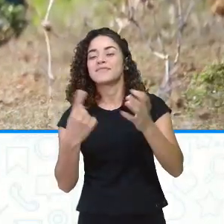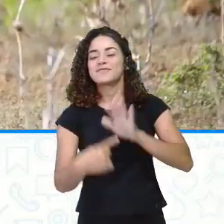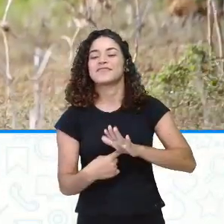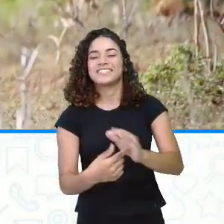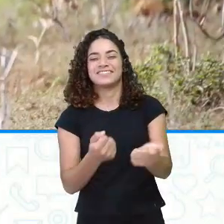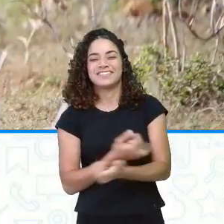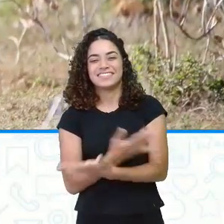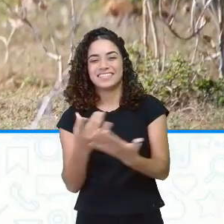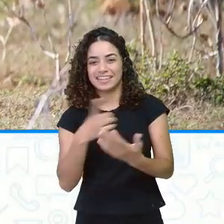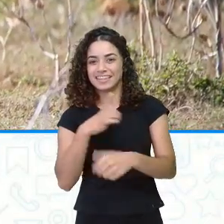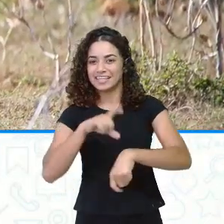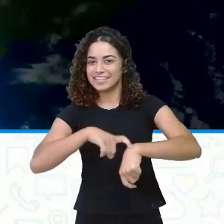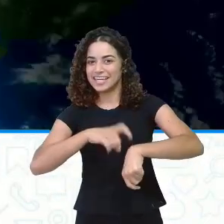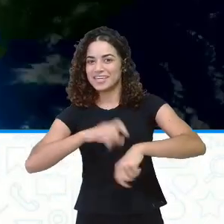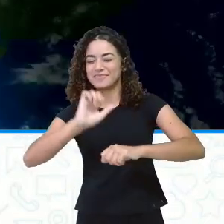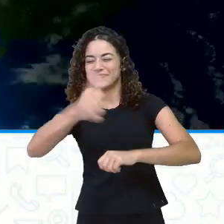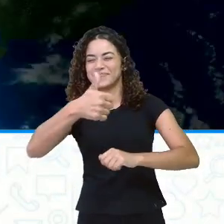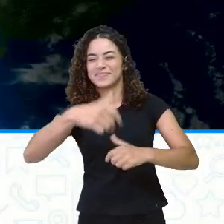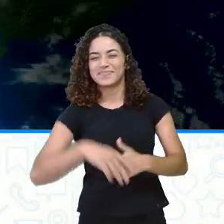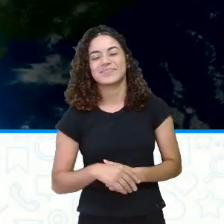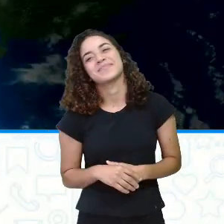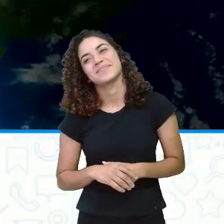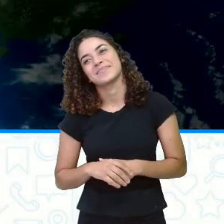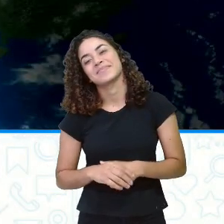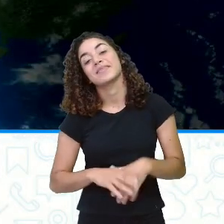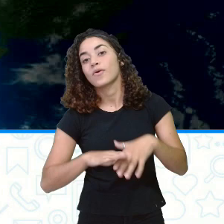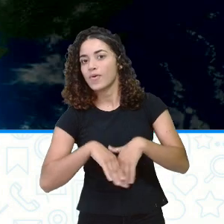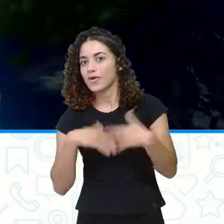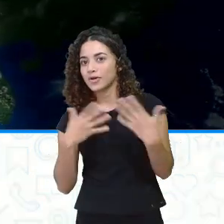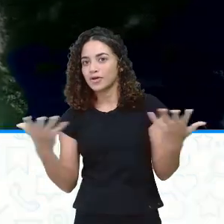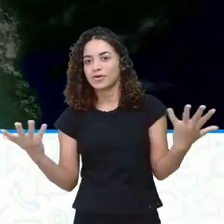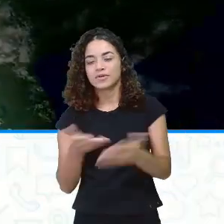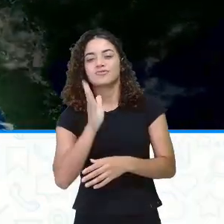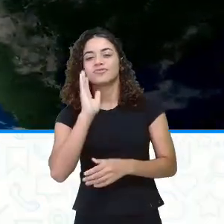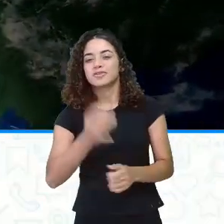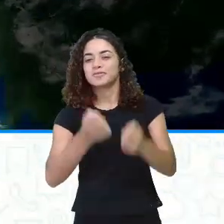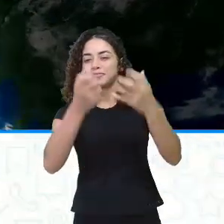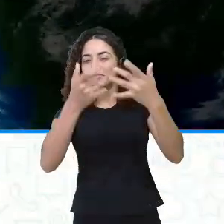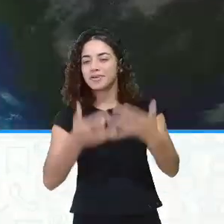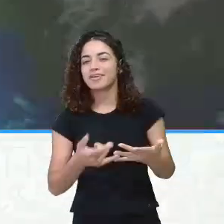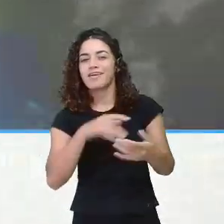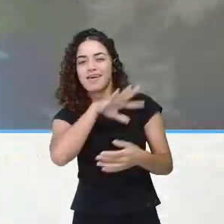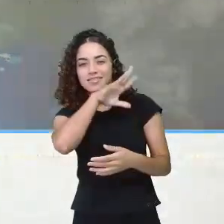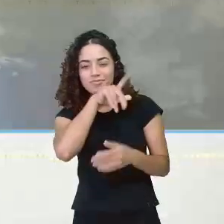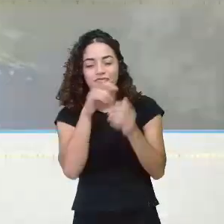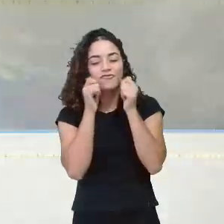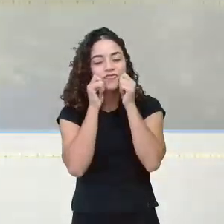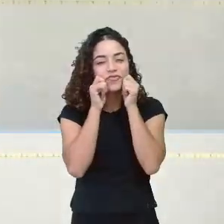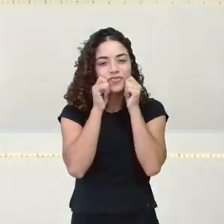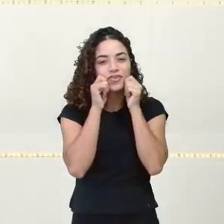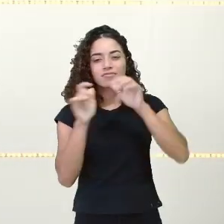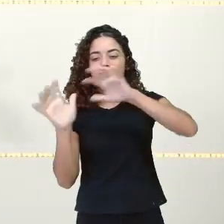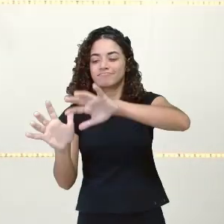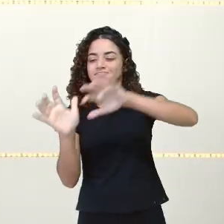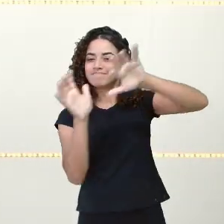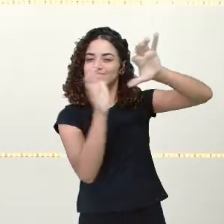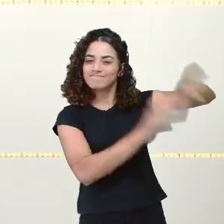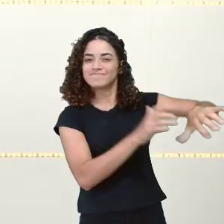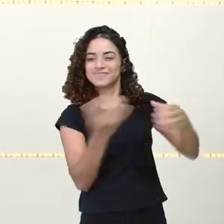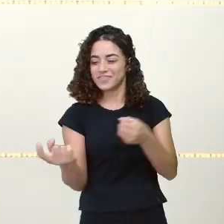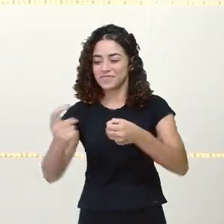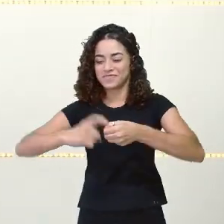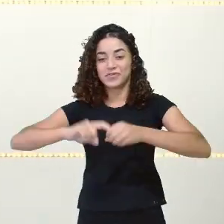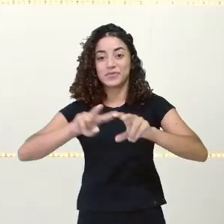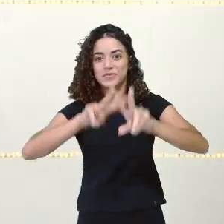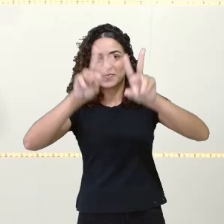que a gente ainda tem tempo para isso, tá? Então, já falei dos nossos animais fofinhos, agora eu vou voltar